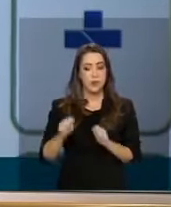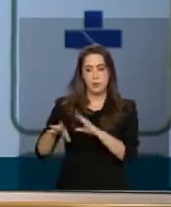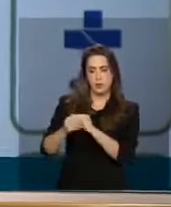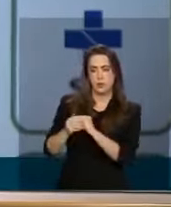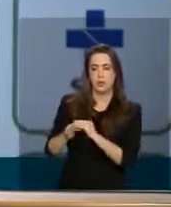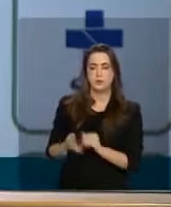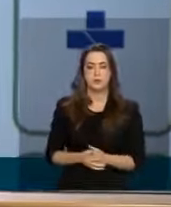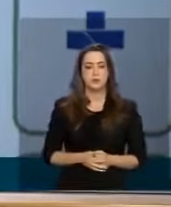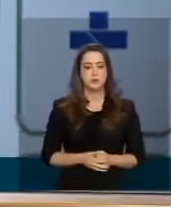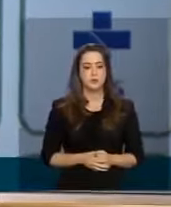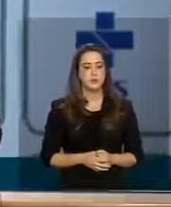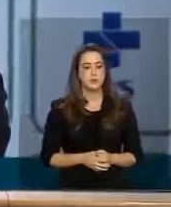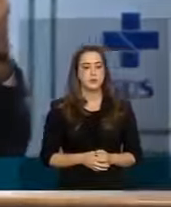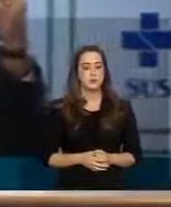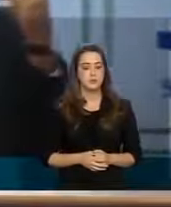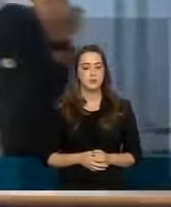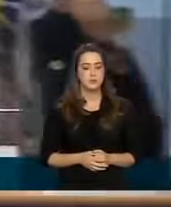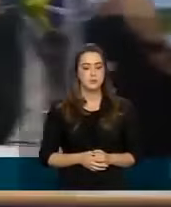Por favor.